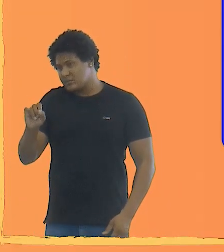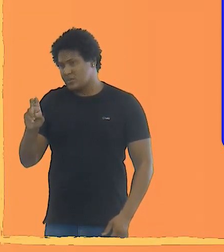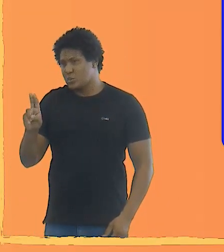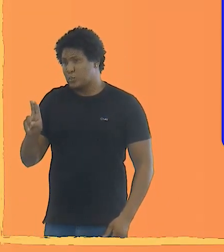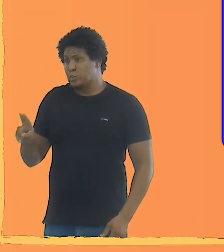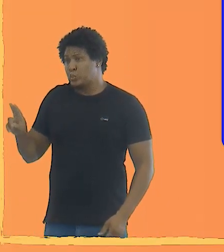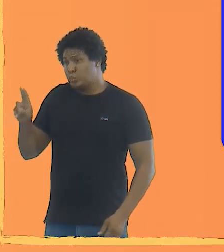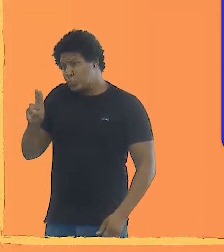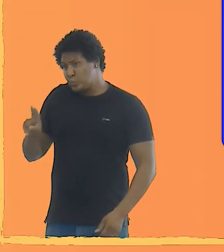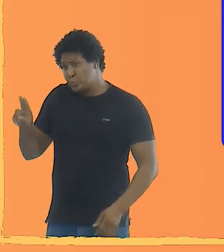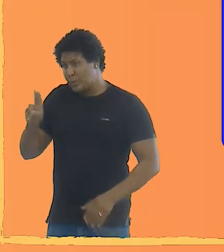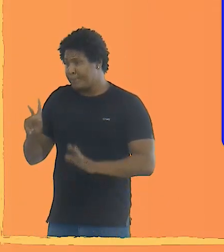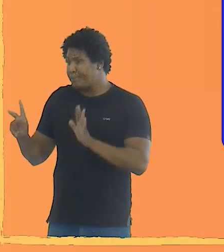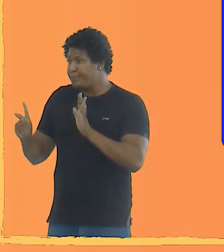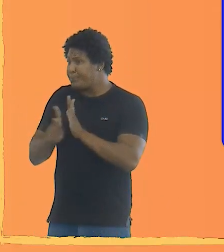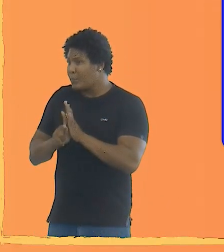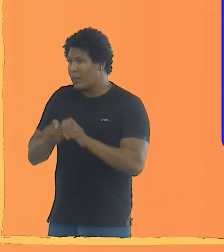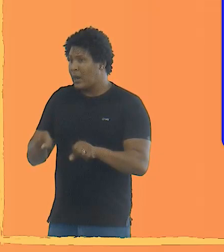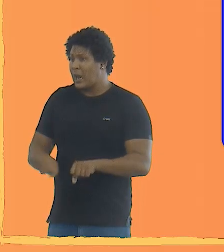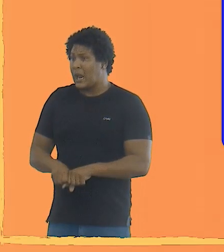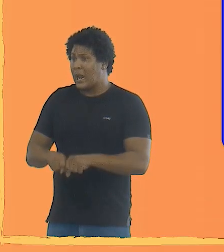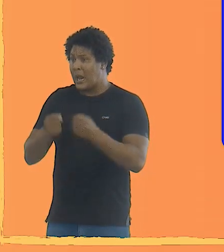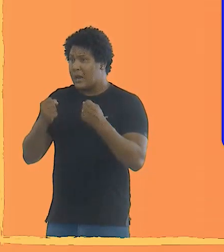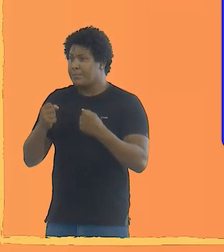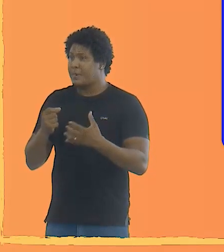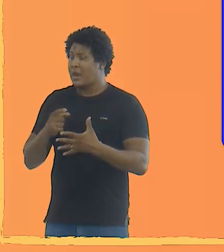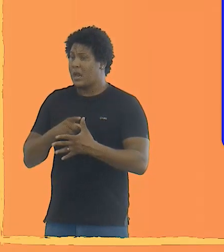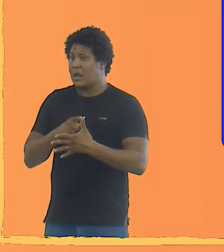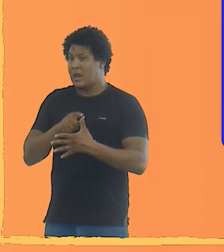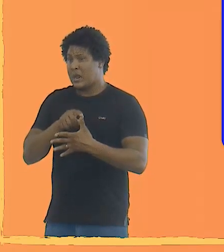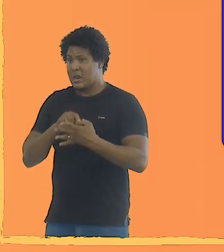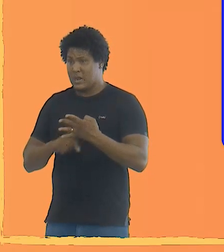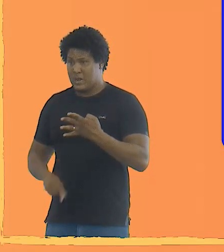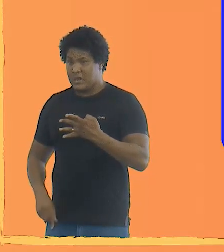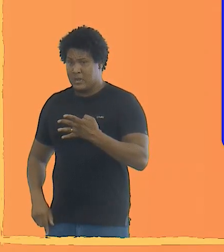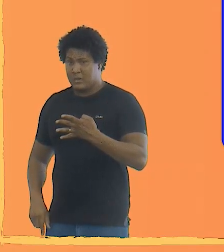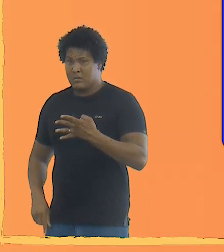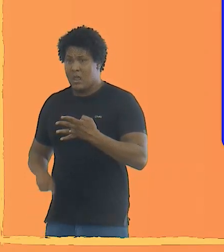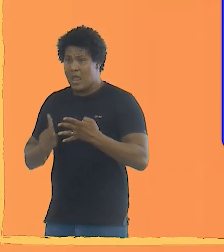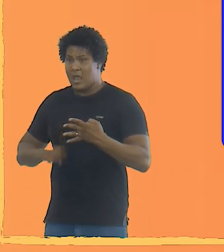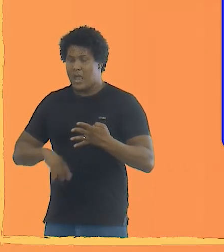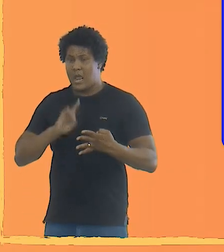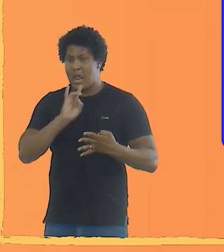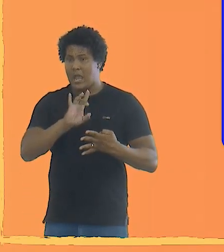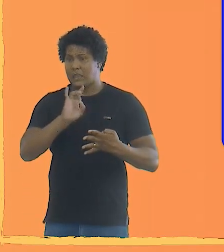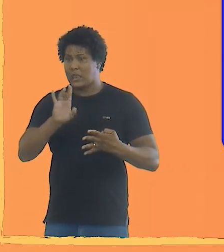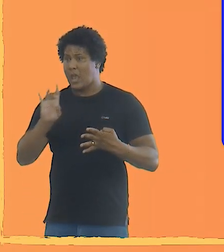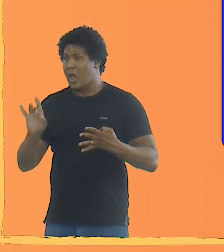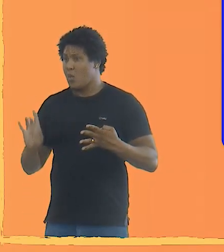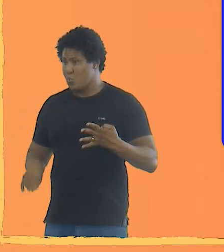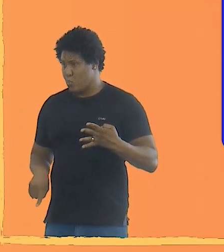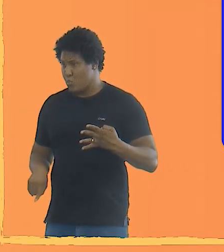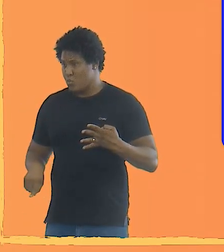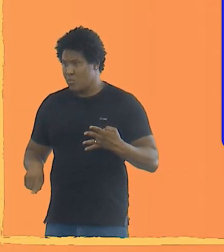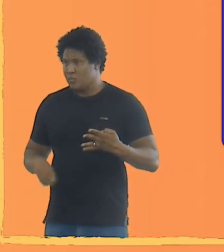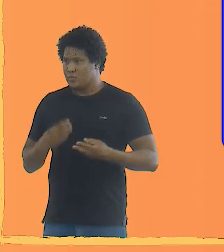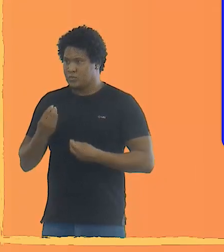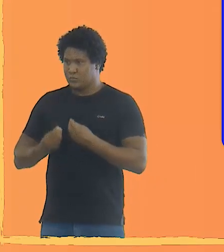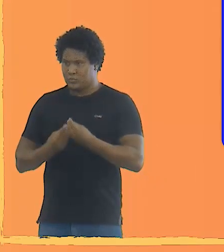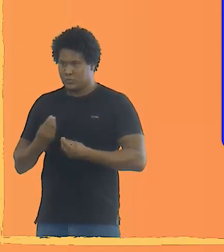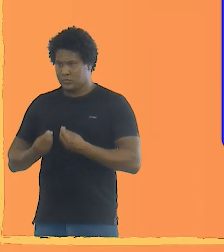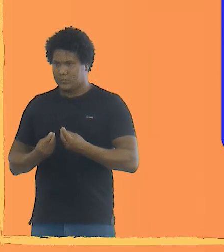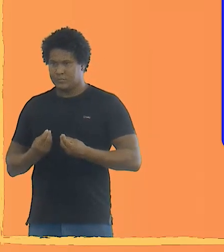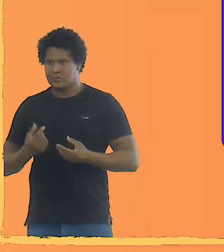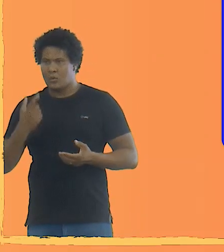está quebrada. Mas ainda tem outras 2 que eu posso utilizar. Então eu vou ter que fazer para cada uma delas. Então como é que fica agora o